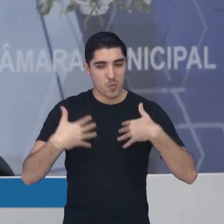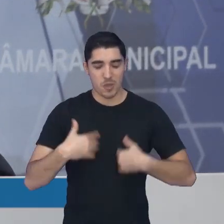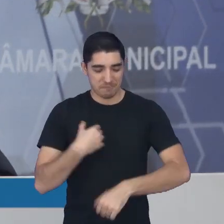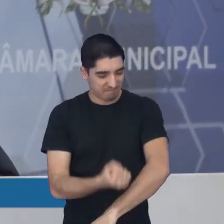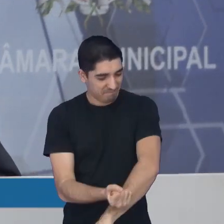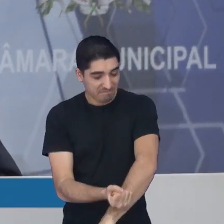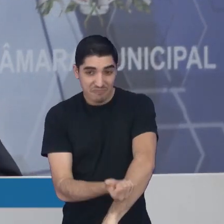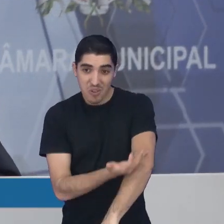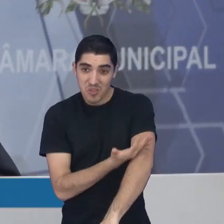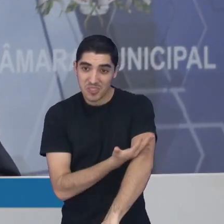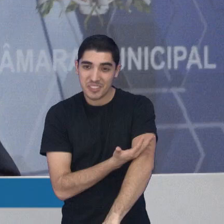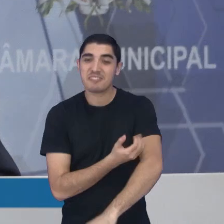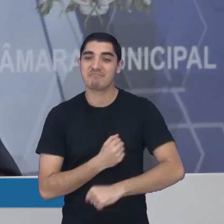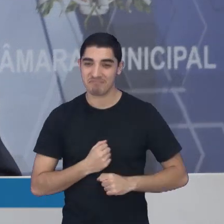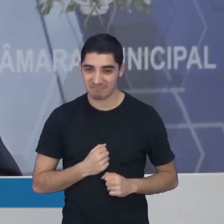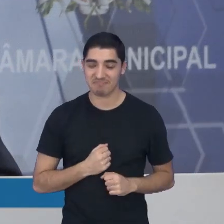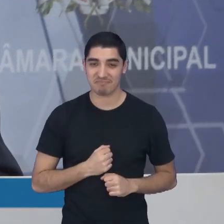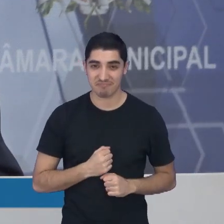aqui